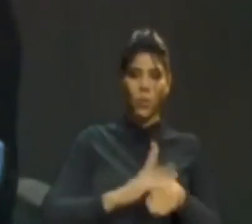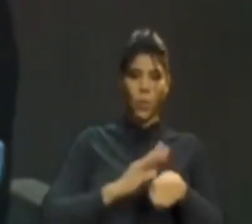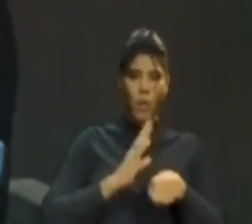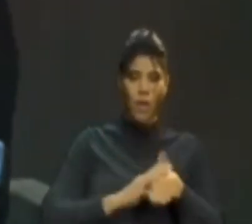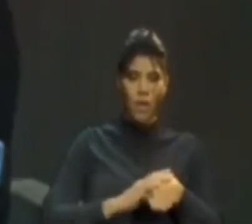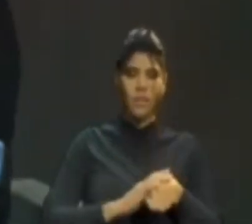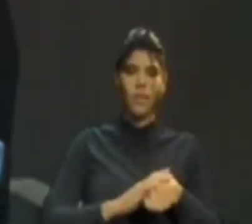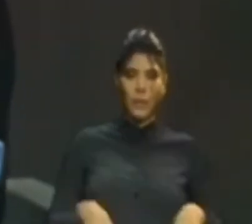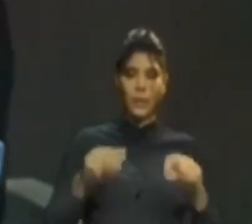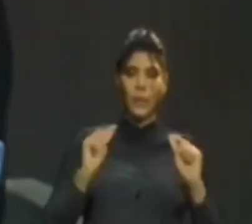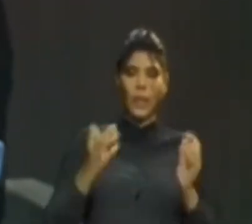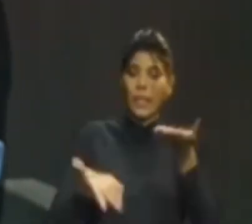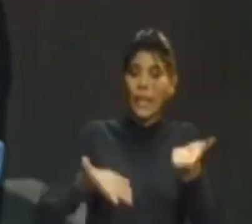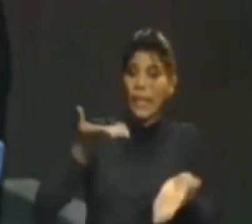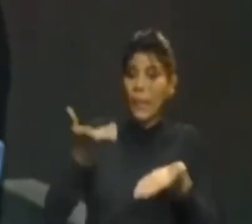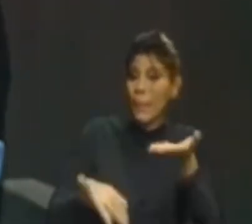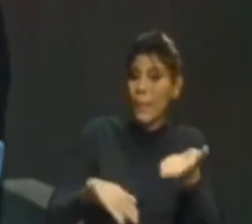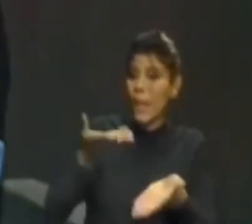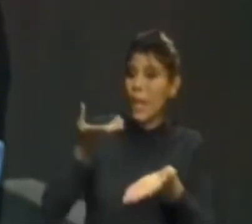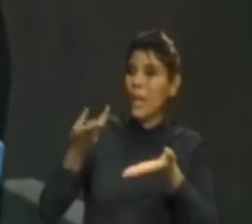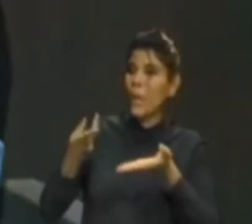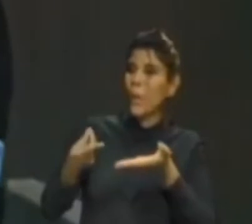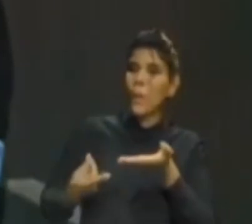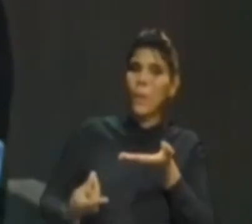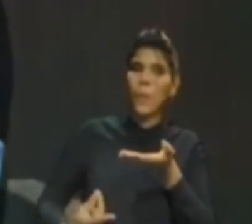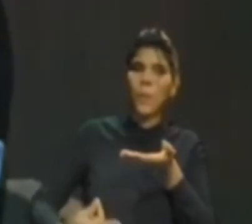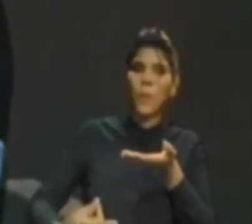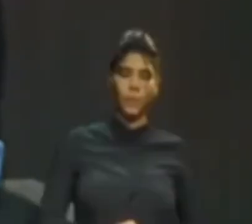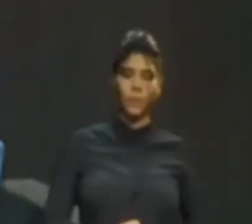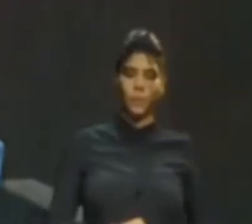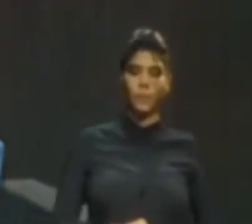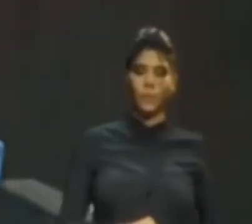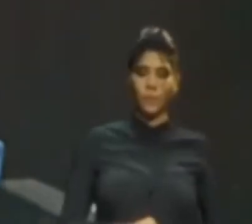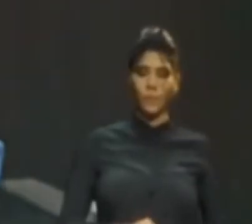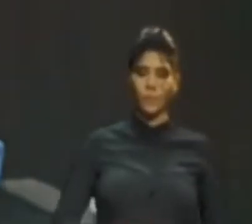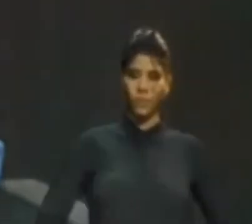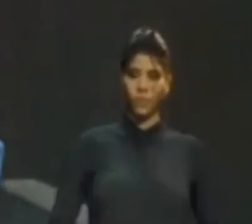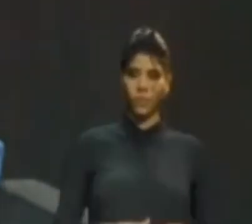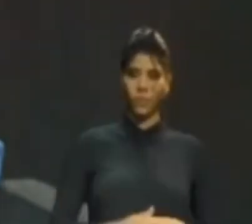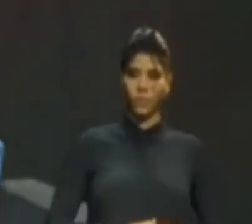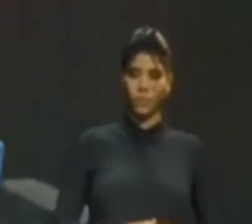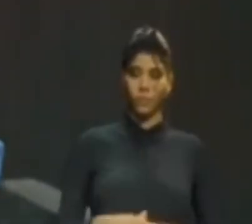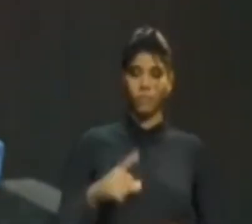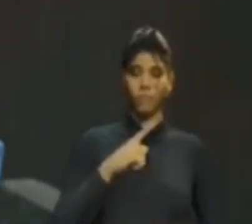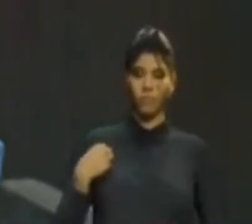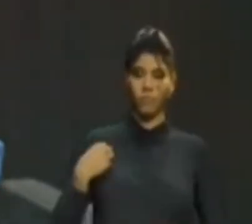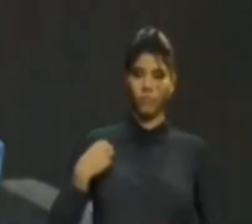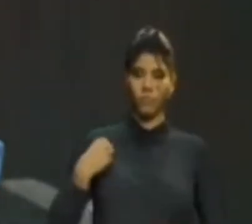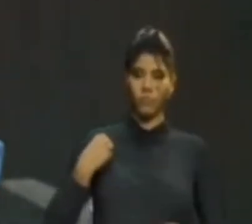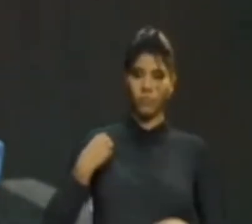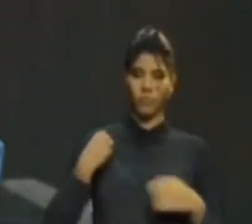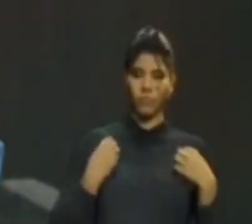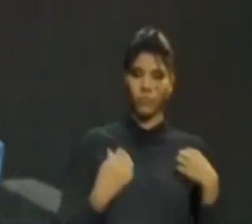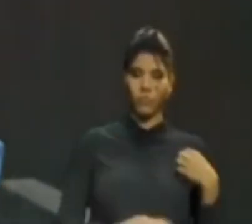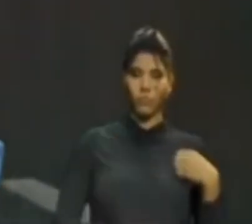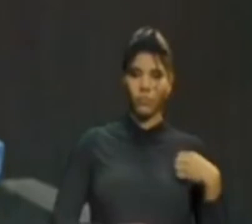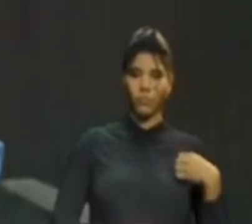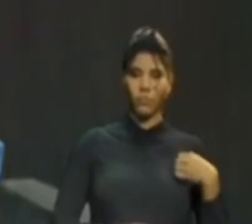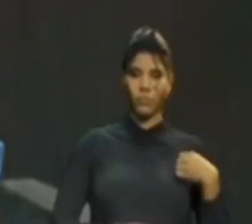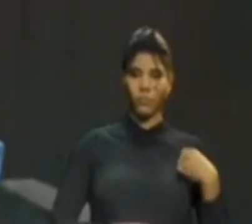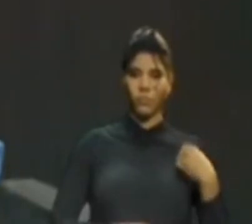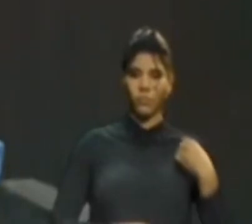demandam tratamentos durante longo tempo a vida inteira não chegaram nos últimos meses muitas